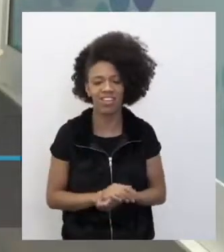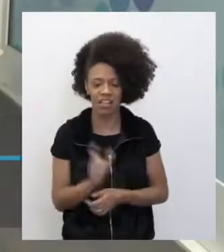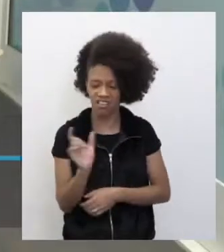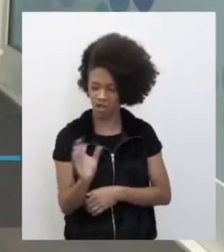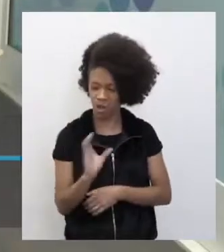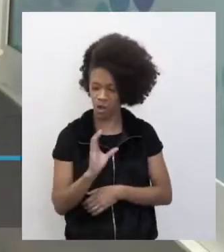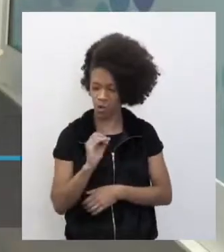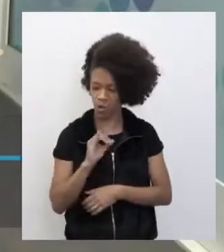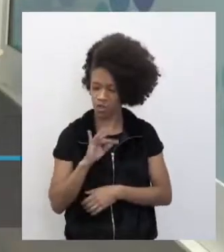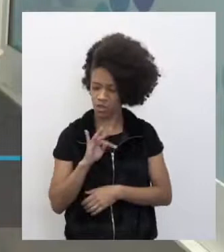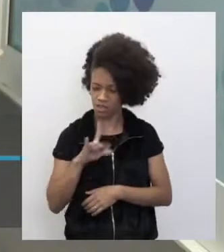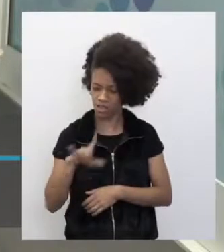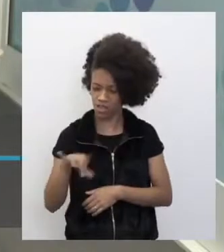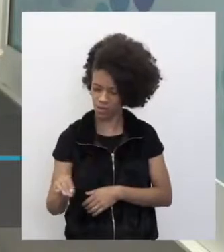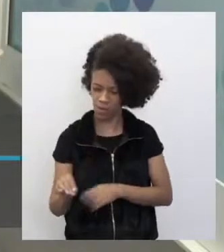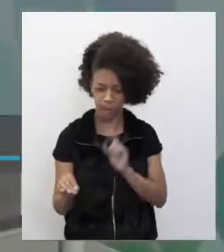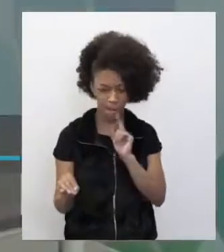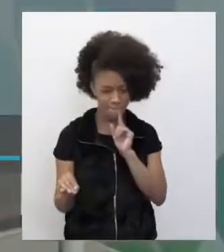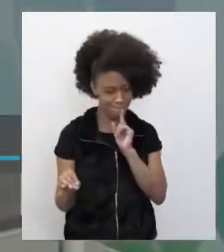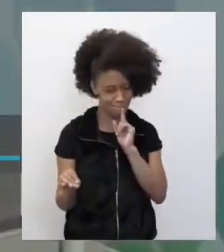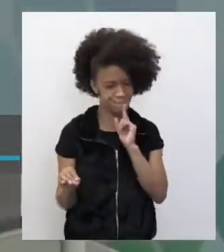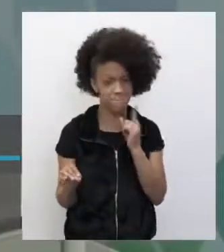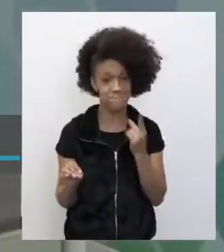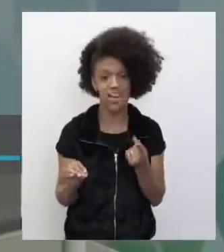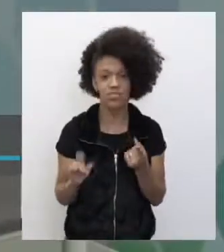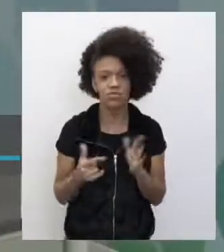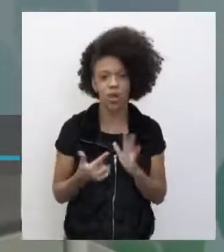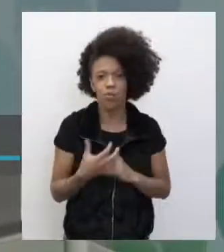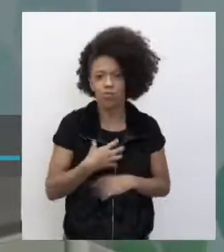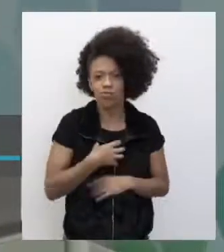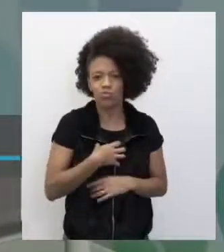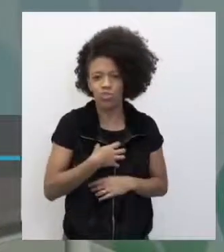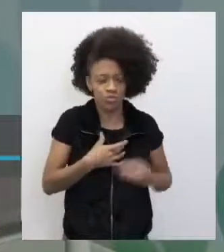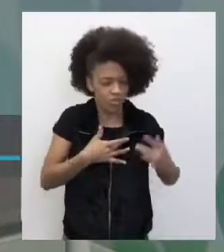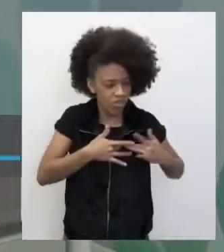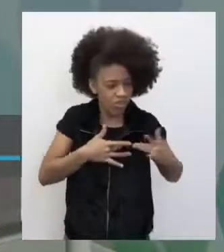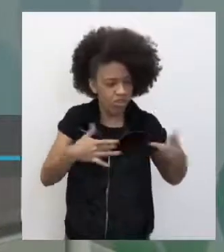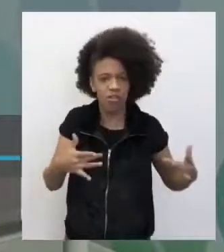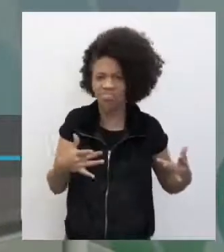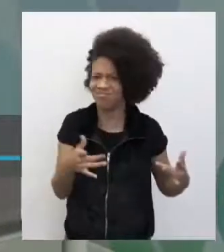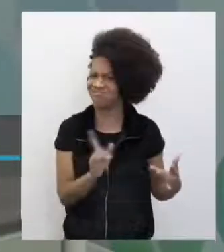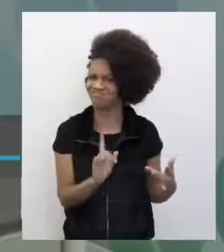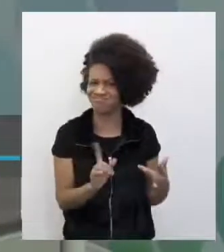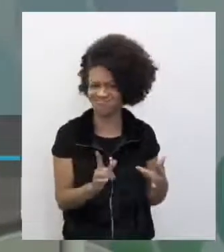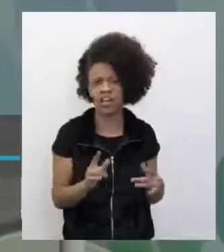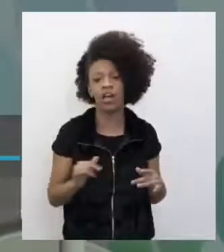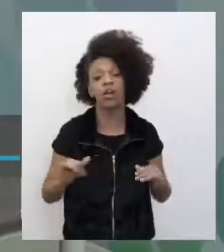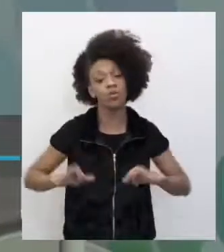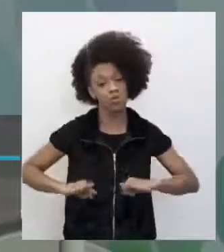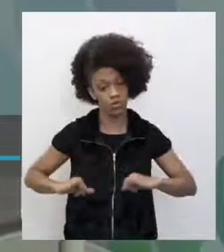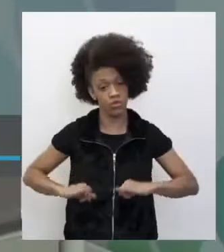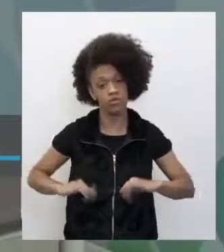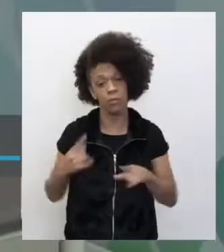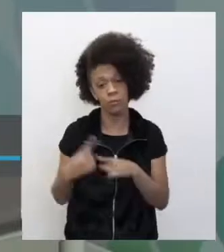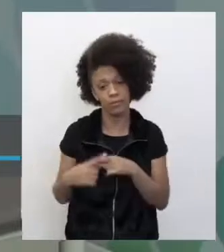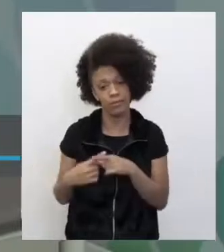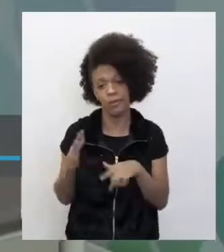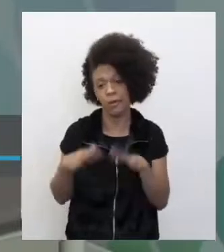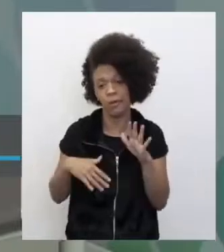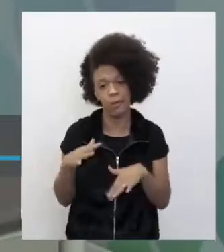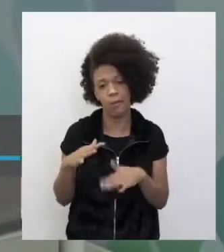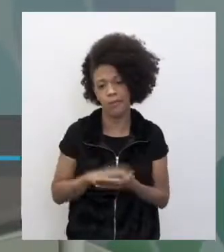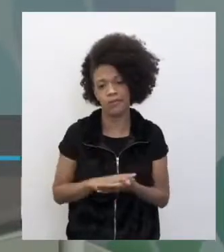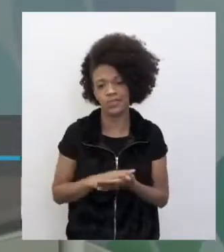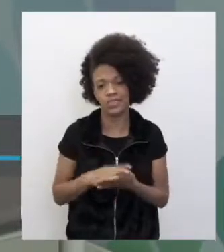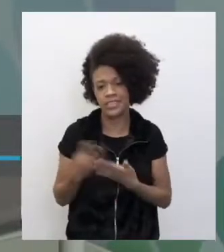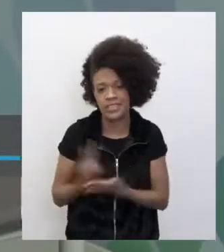usa o termo coitado, mas ela não é uma maneira de mostrar solidariedade, né? Porque eu também sofri bullying, porque qualquer escorregão